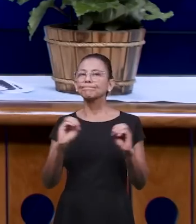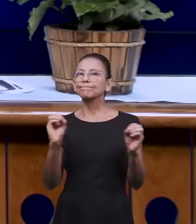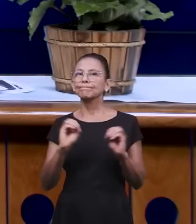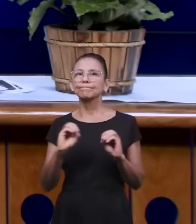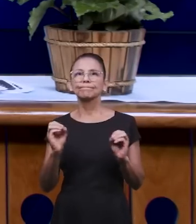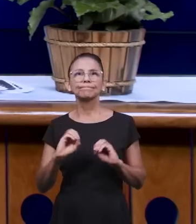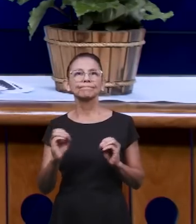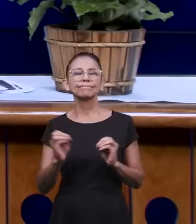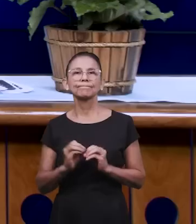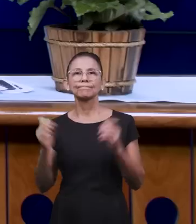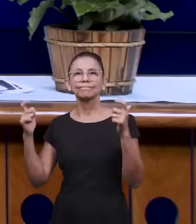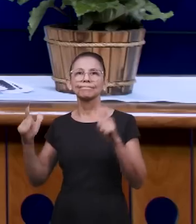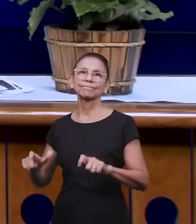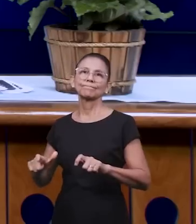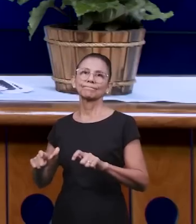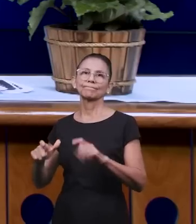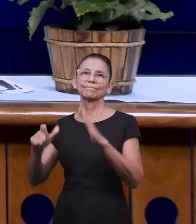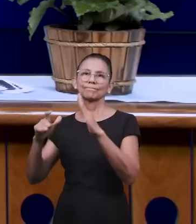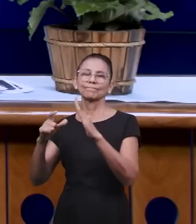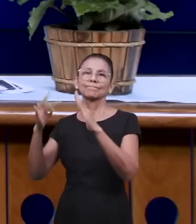votação, foi criada.